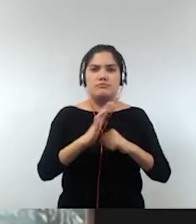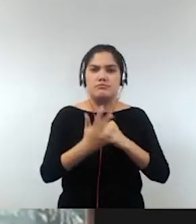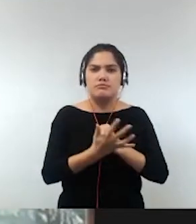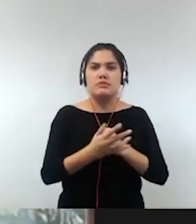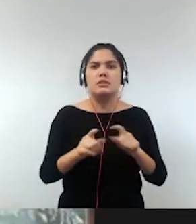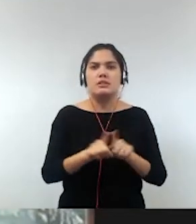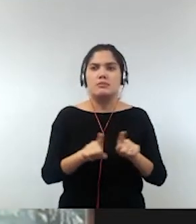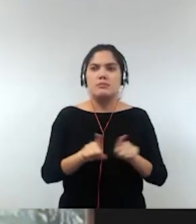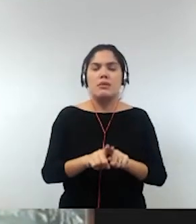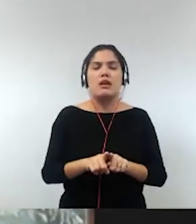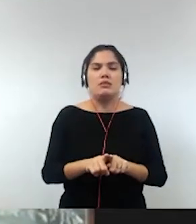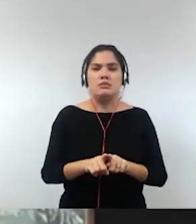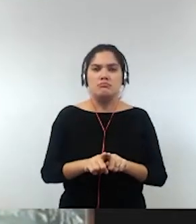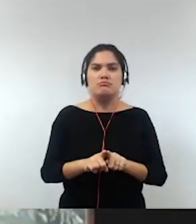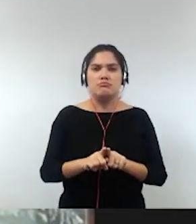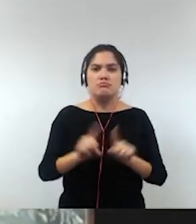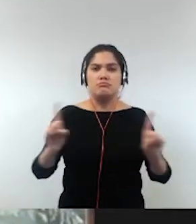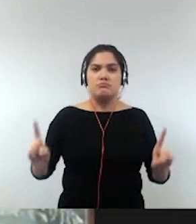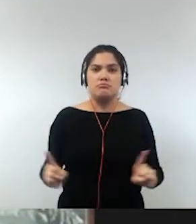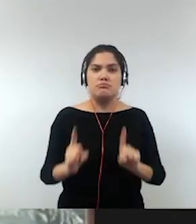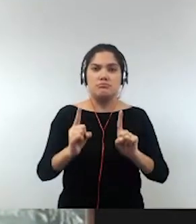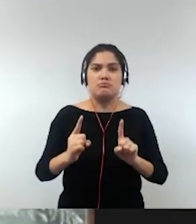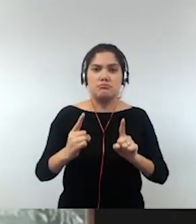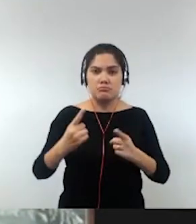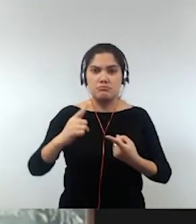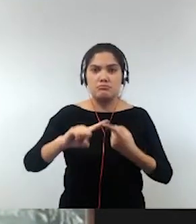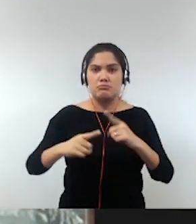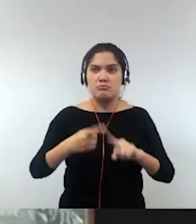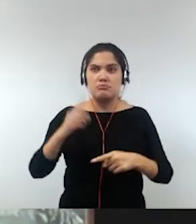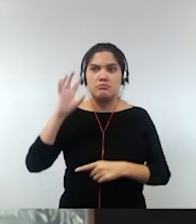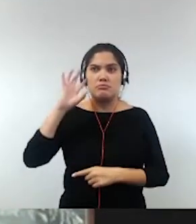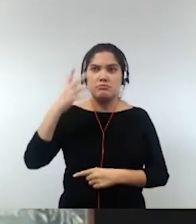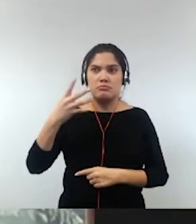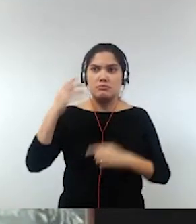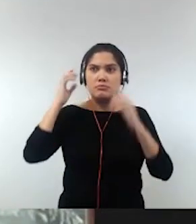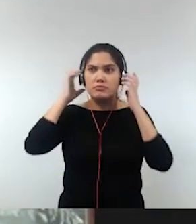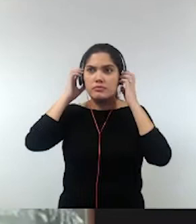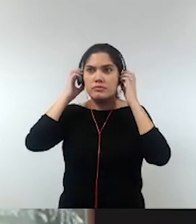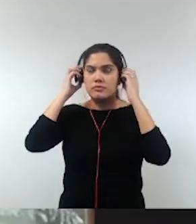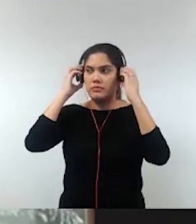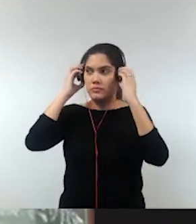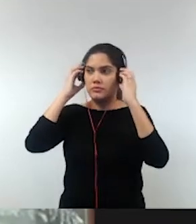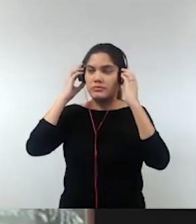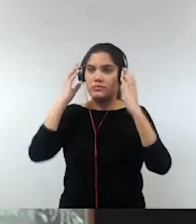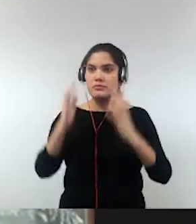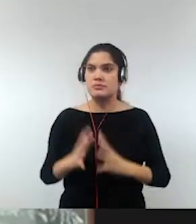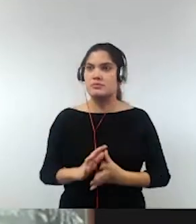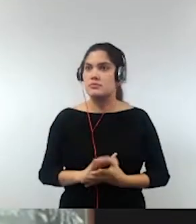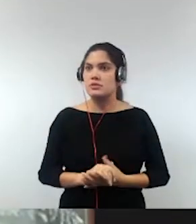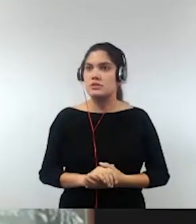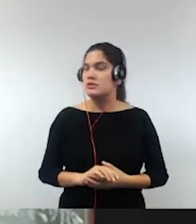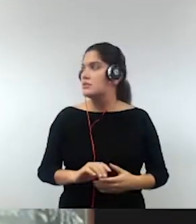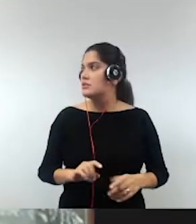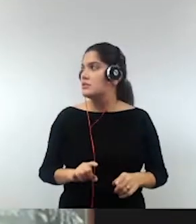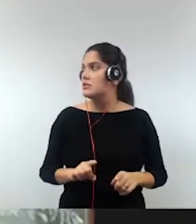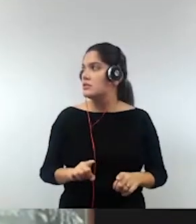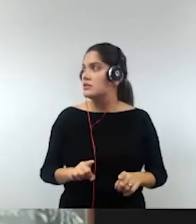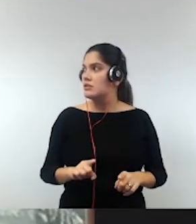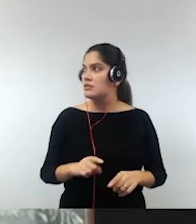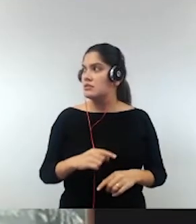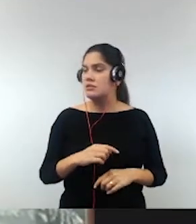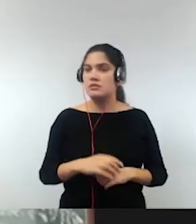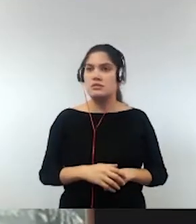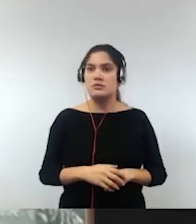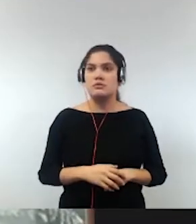aos métodos autocompositivos, como isso tem funcionado e como isso está sendo ventilado na prática. Então, eu apresento aqui, em